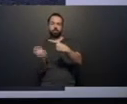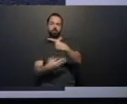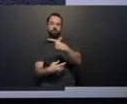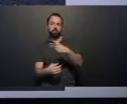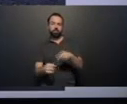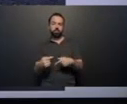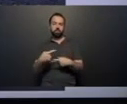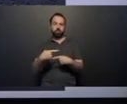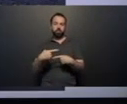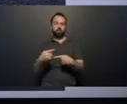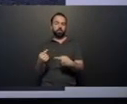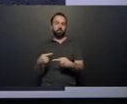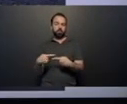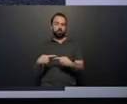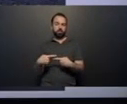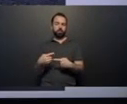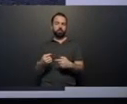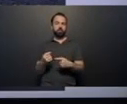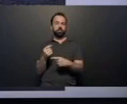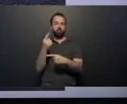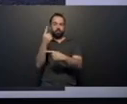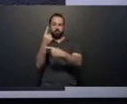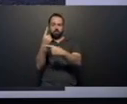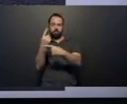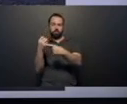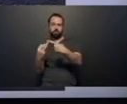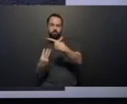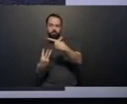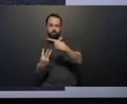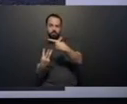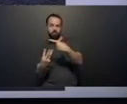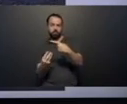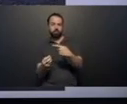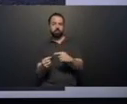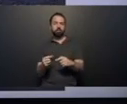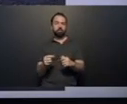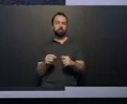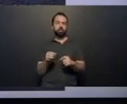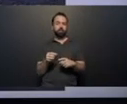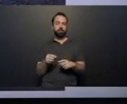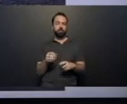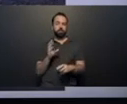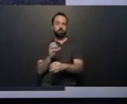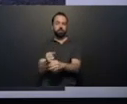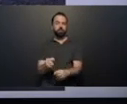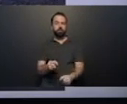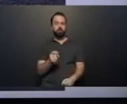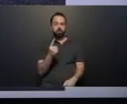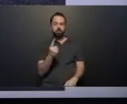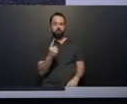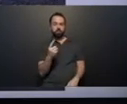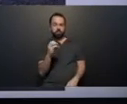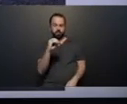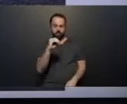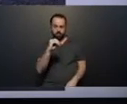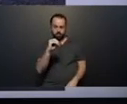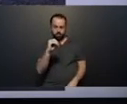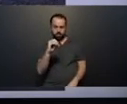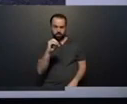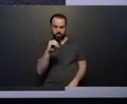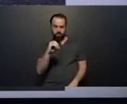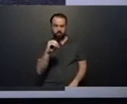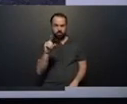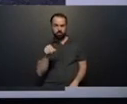Então, 1/3 é igual a 0,333, que é uma dízima periódica. Essa dízima periódica pode ser